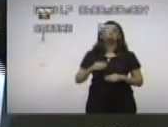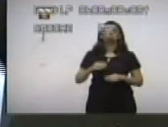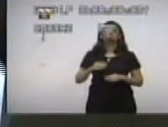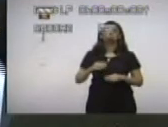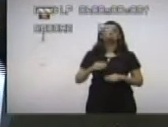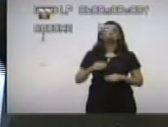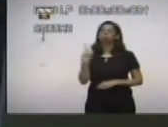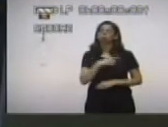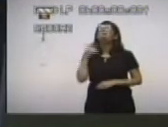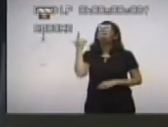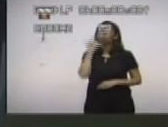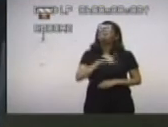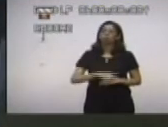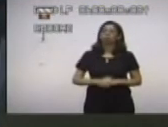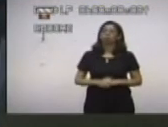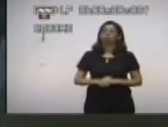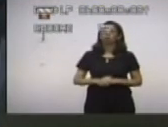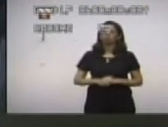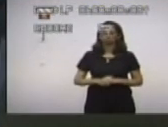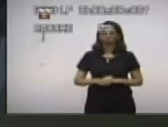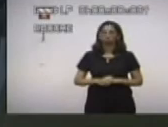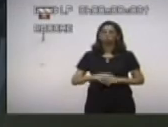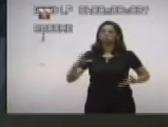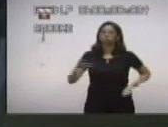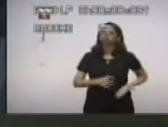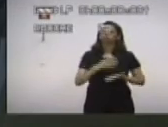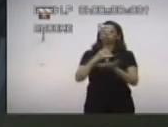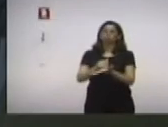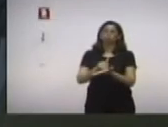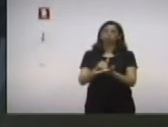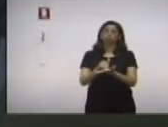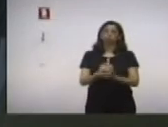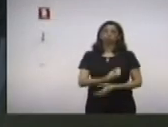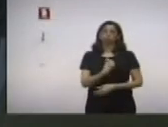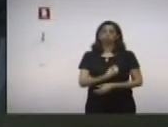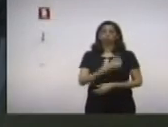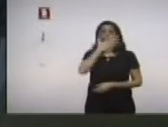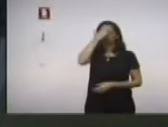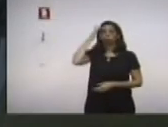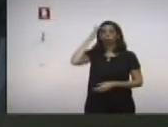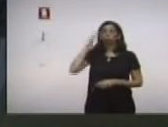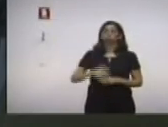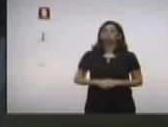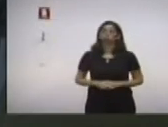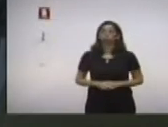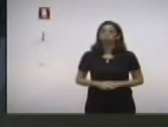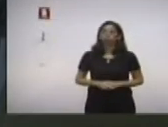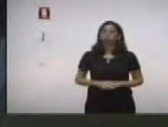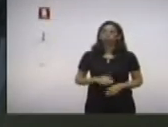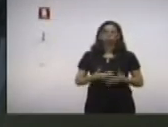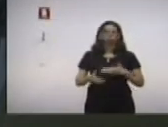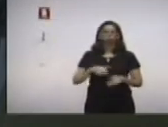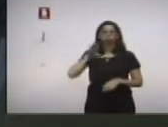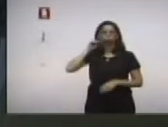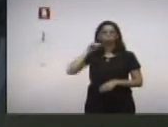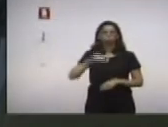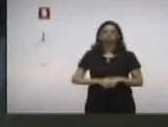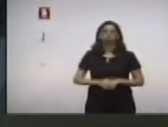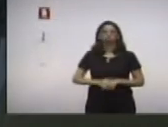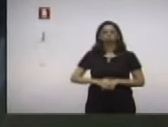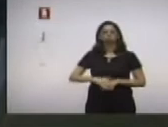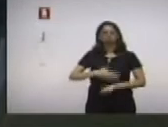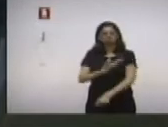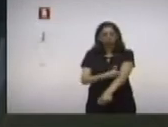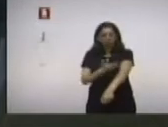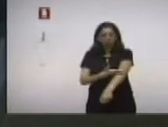conseguir salvar uma única vida com projeto de lei desse uma única vida que seja salva por um funcionário que tenha feito um curso